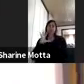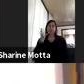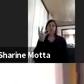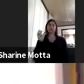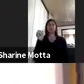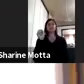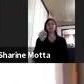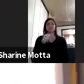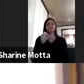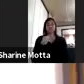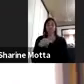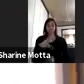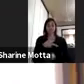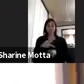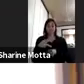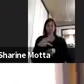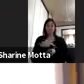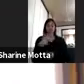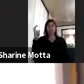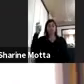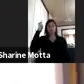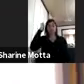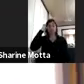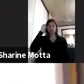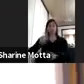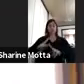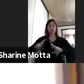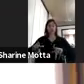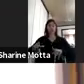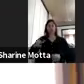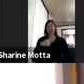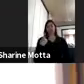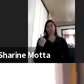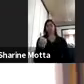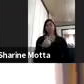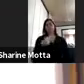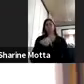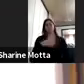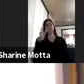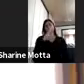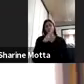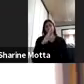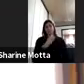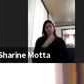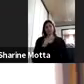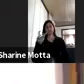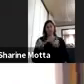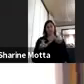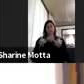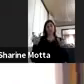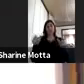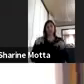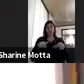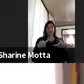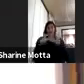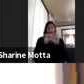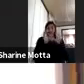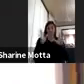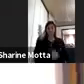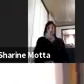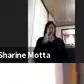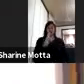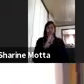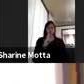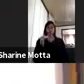uma cultura muito diferente da nossa, na qual a mulher não atingiu o grau de libertação que no Brasil ela usufrui, e que não é